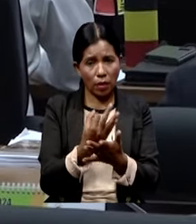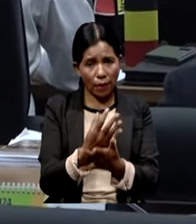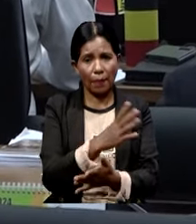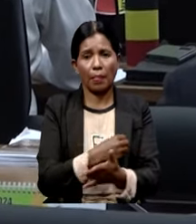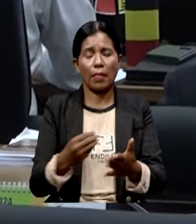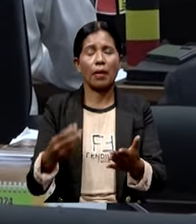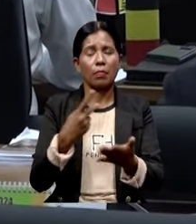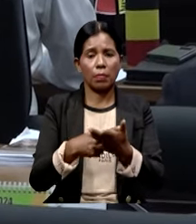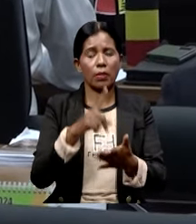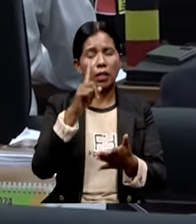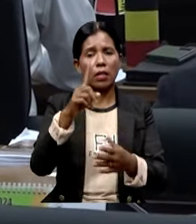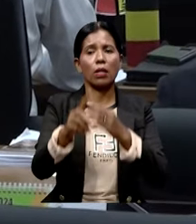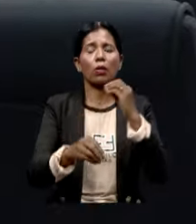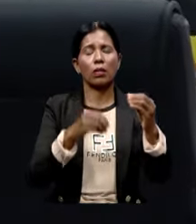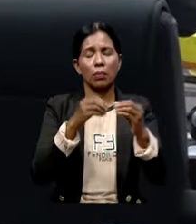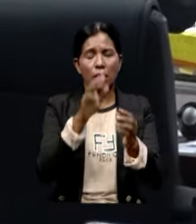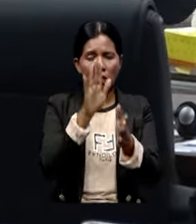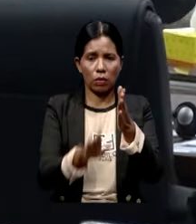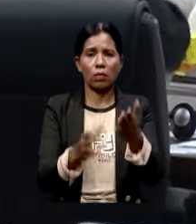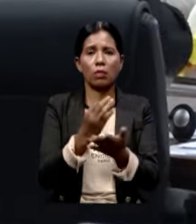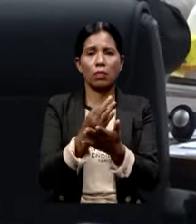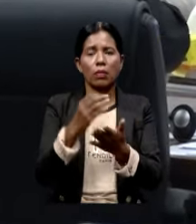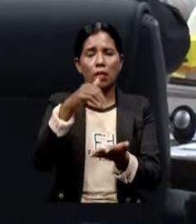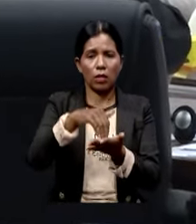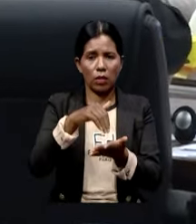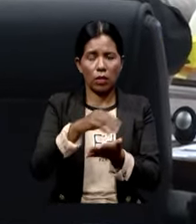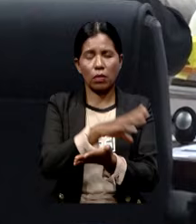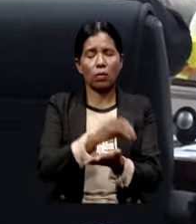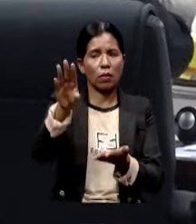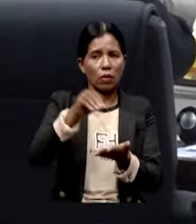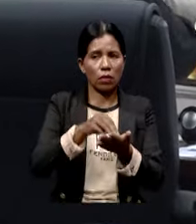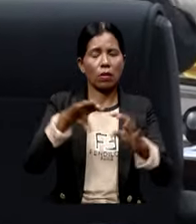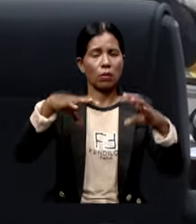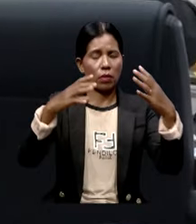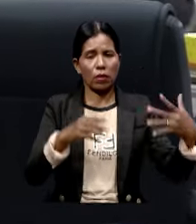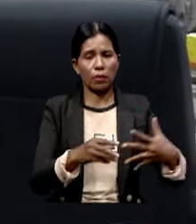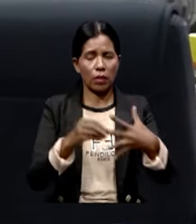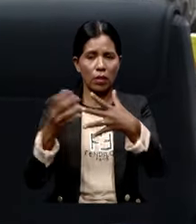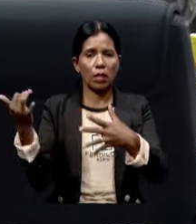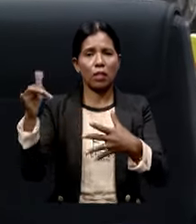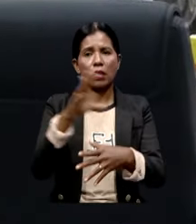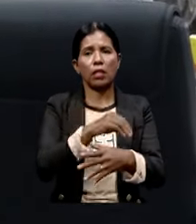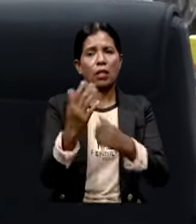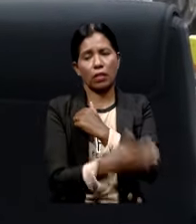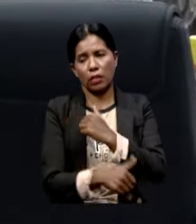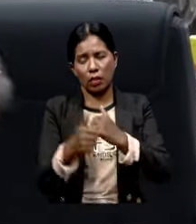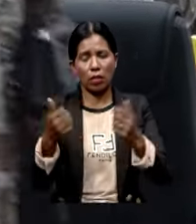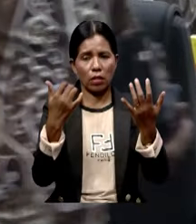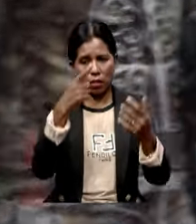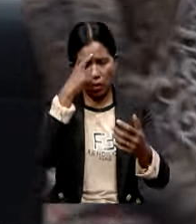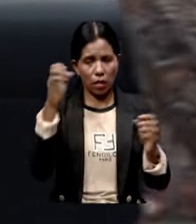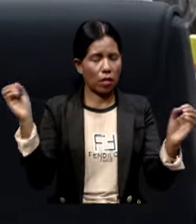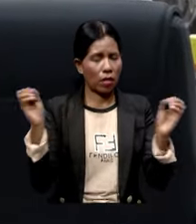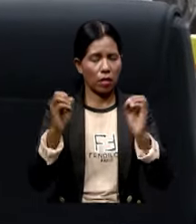né? Proposta IDA CONABA, a tu reduz orçamento e estudo comparativo, comissão especializada CIRA e estrangeiro. Na perorazão,